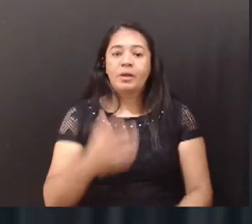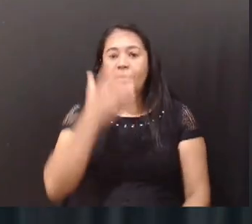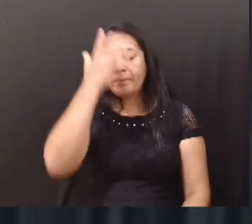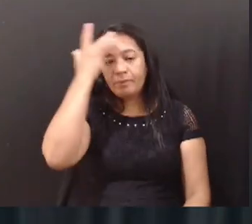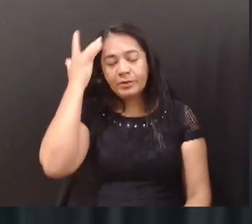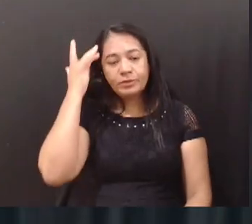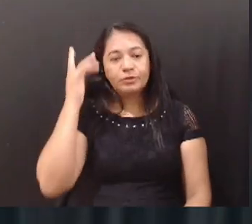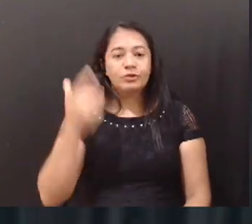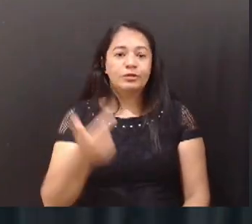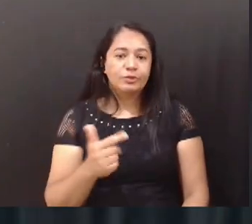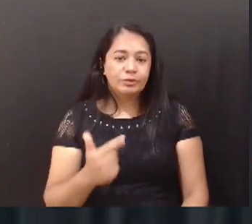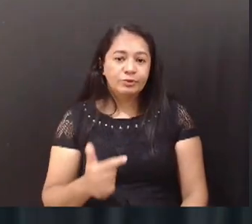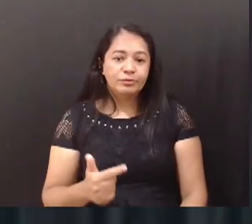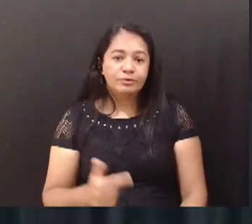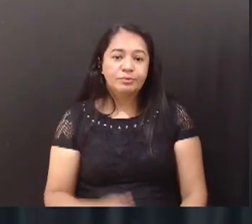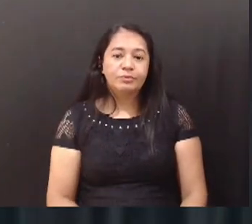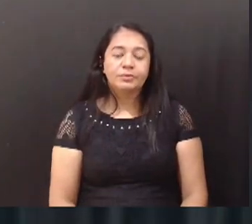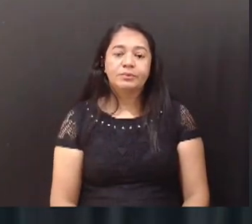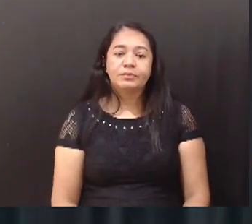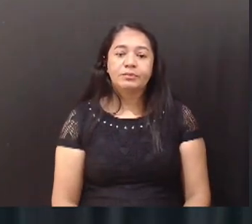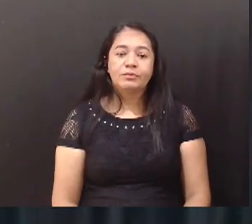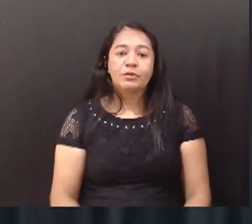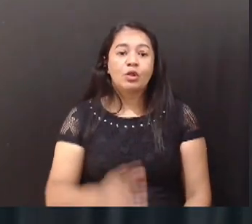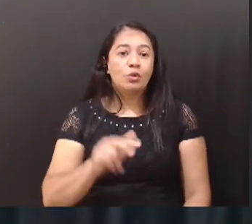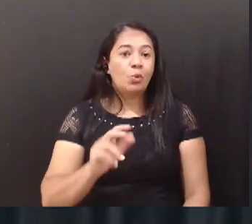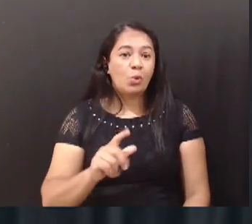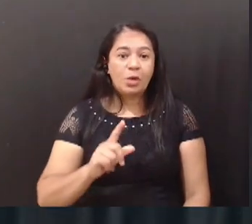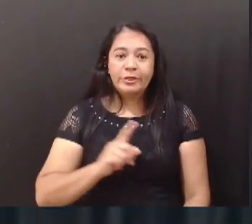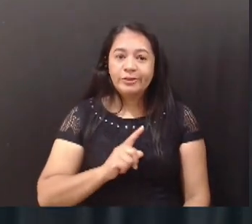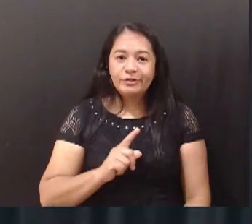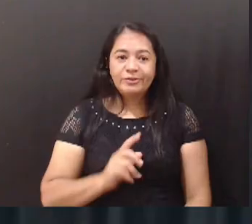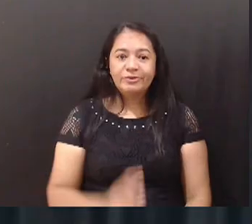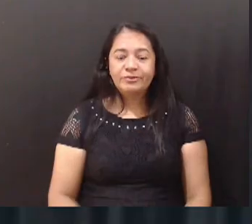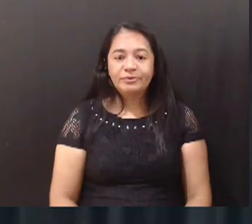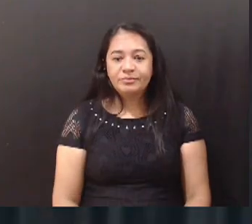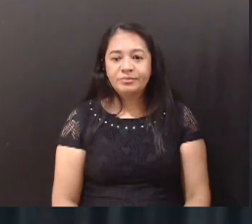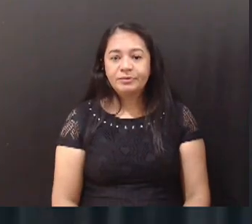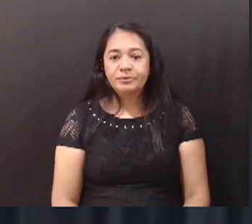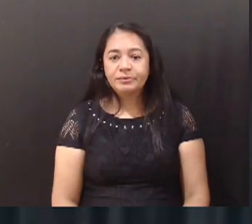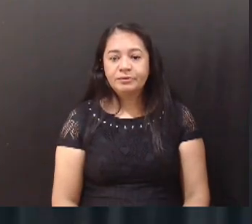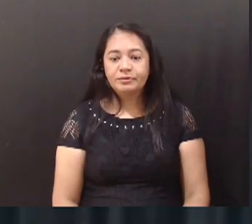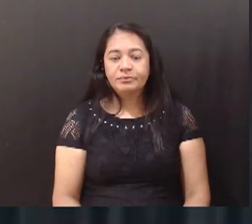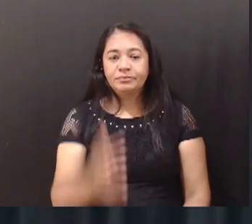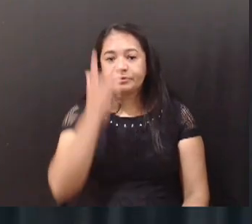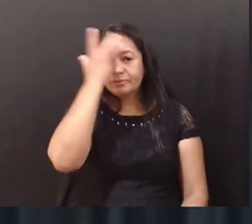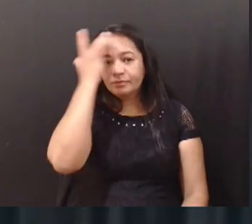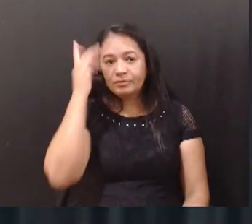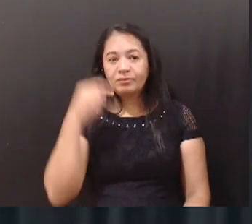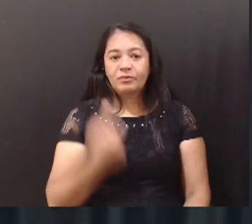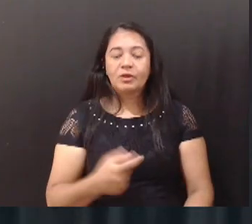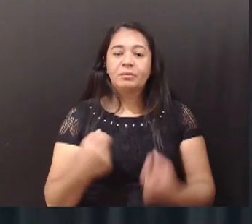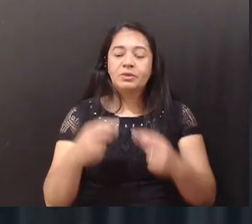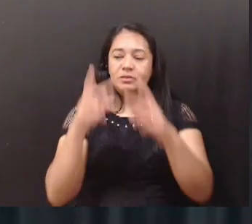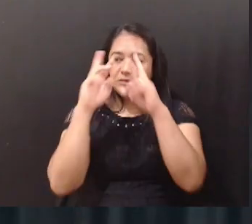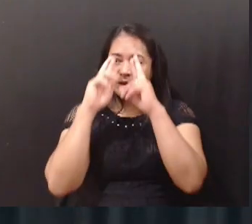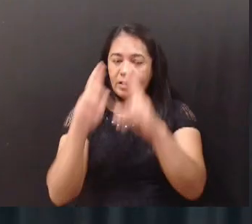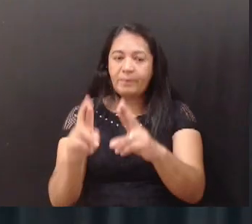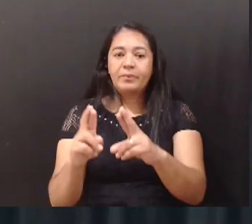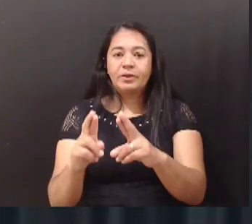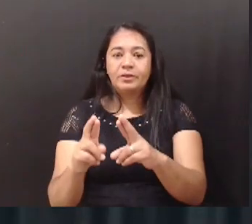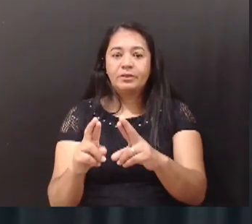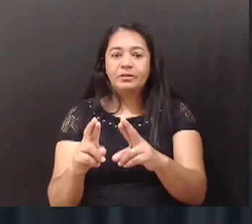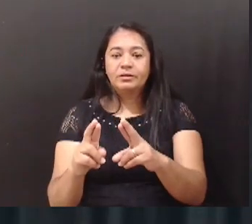não têm, que nunca tiveram. Exatamente. Né? Então, são pessoas que a gente precisa respeitar muito esse espaço dessas